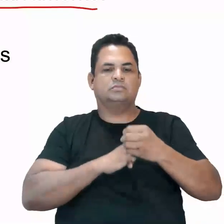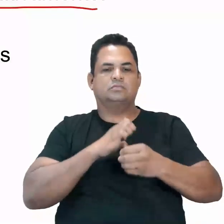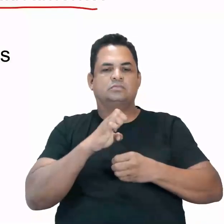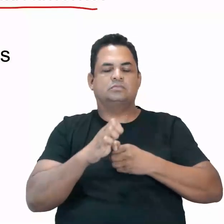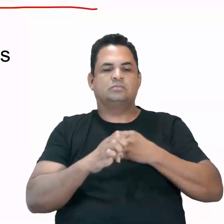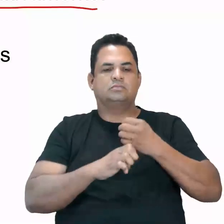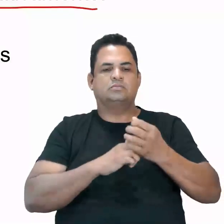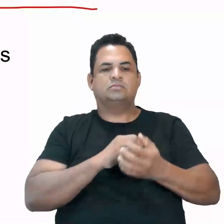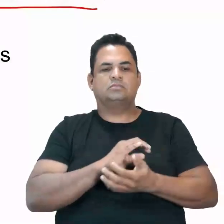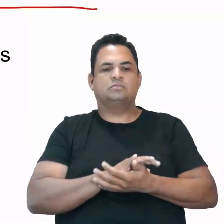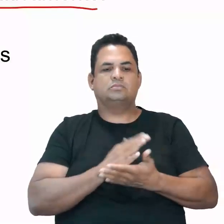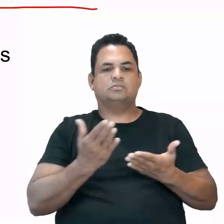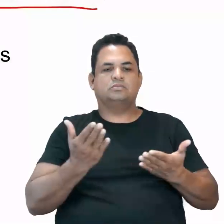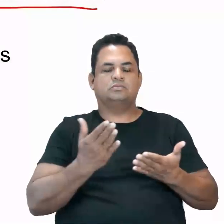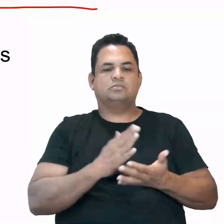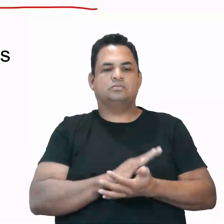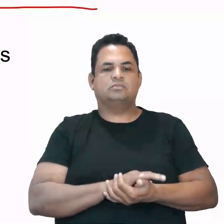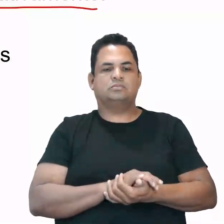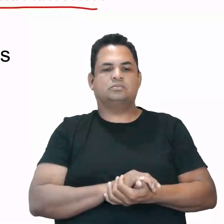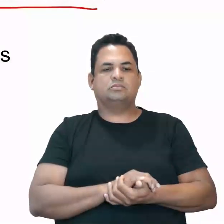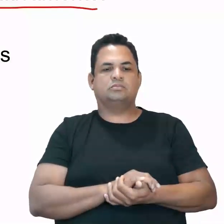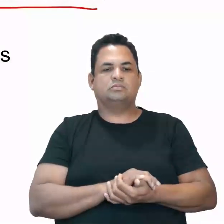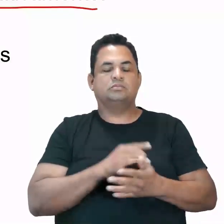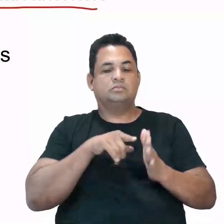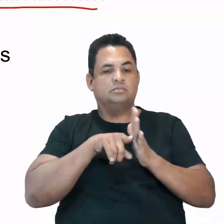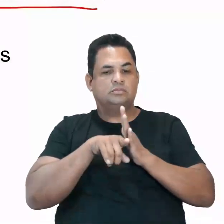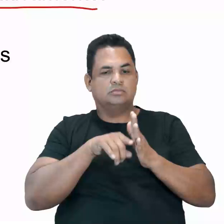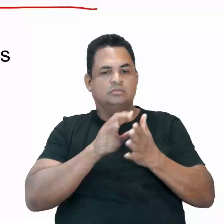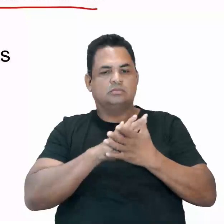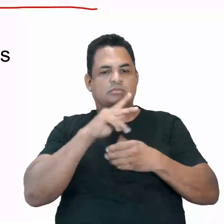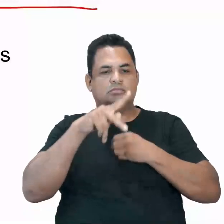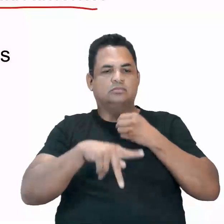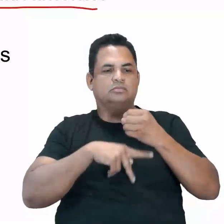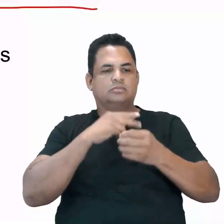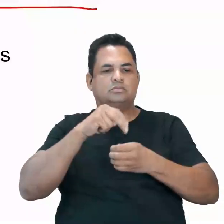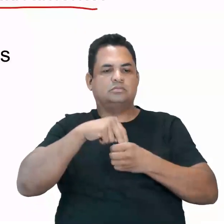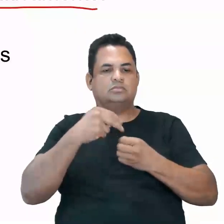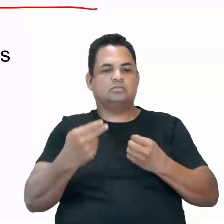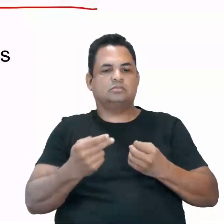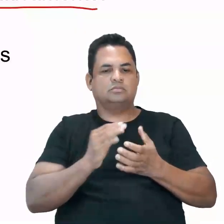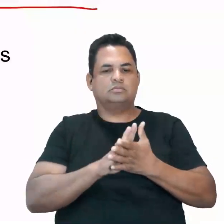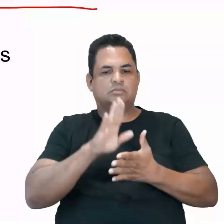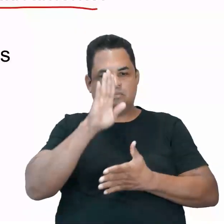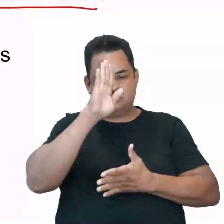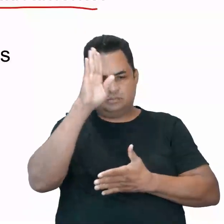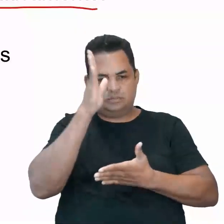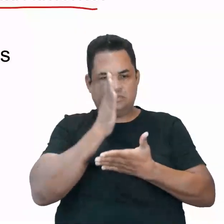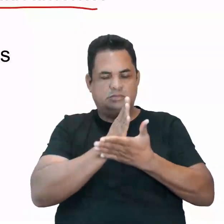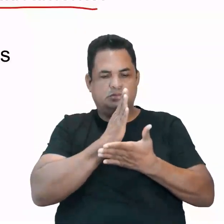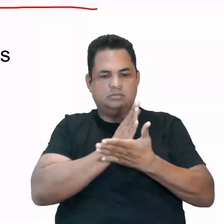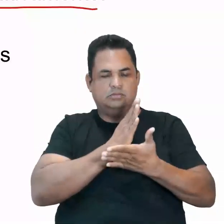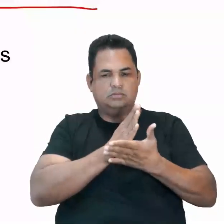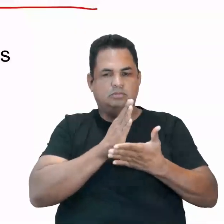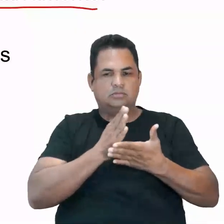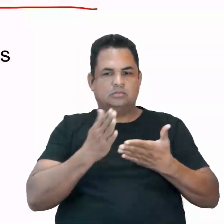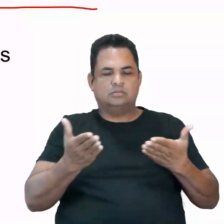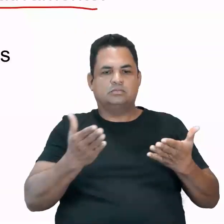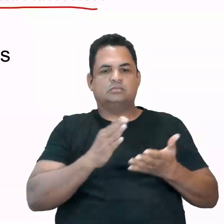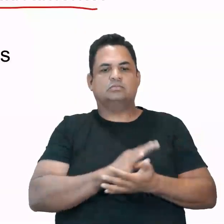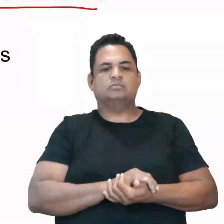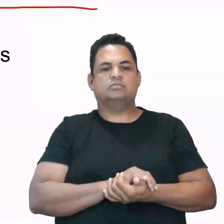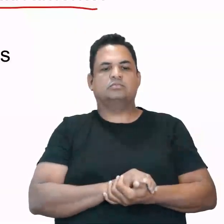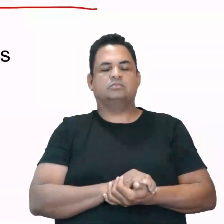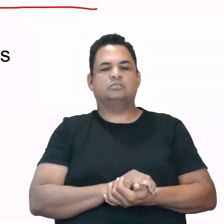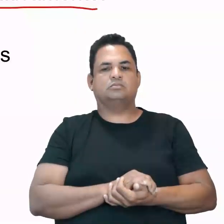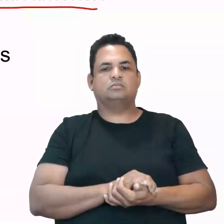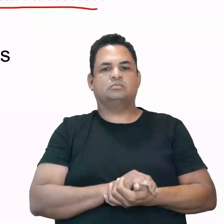todo esse estudo, prótons e nêutrons, que são as principais partículas elementares.